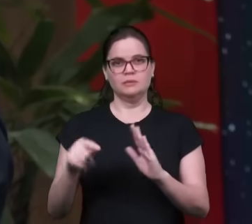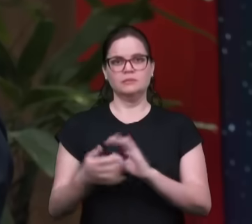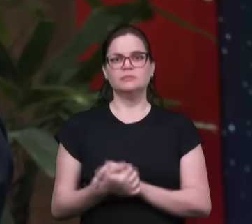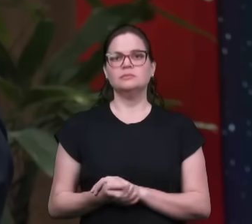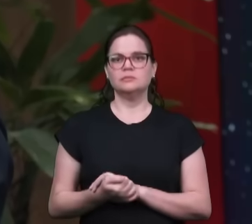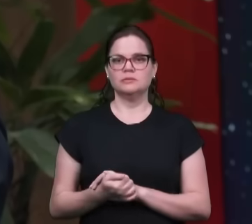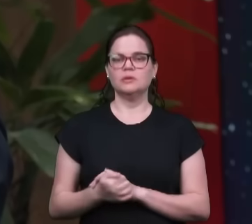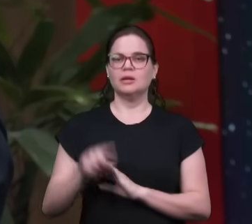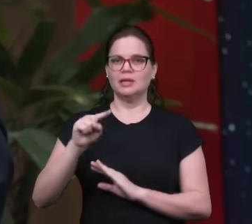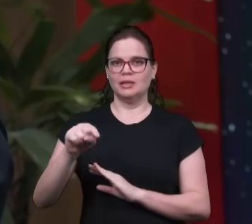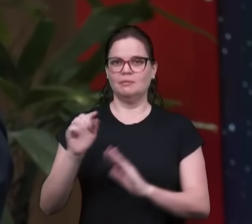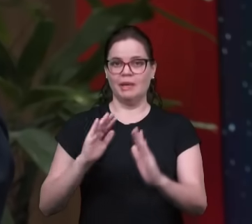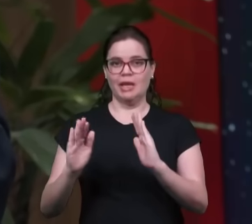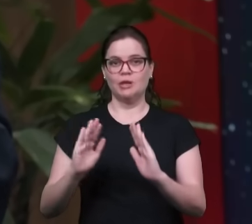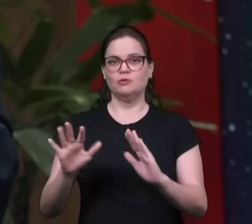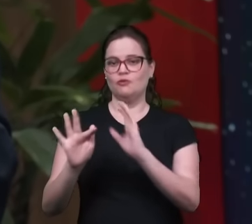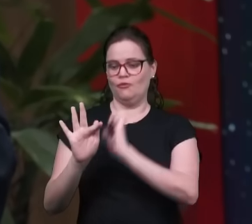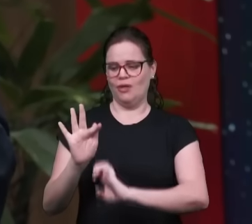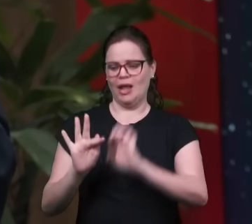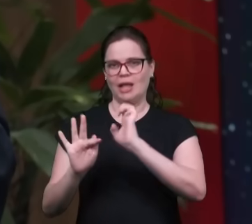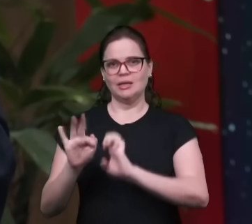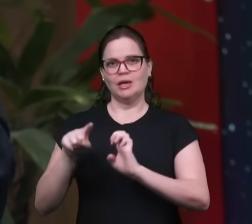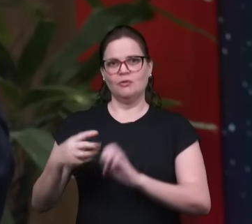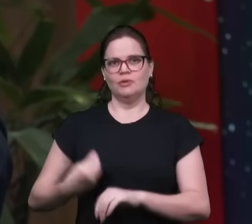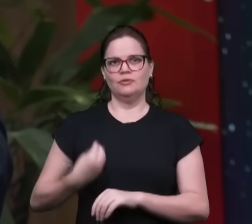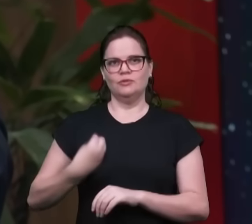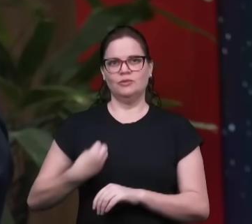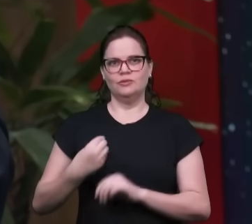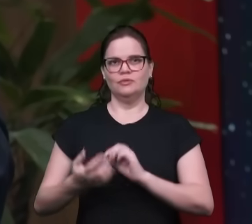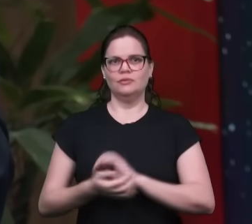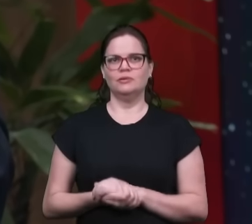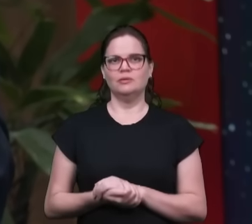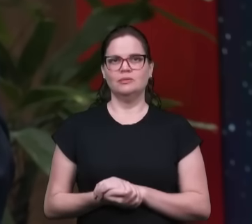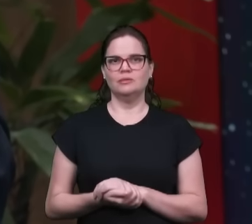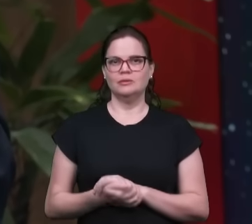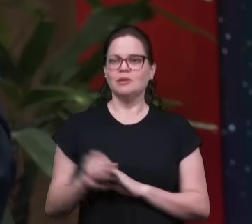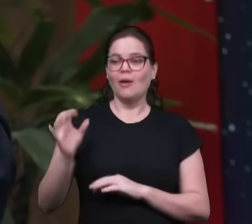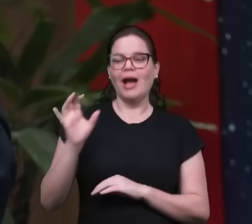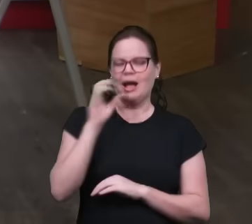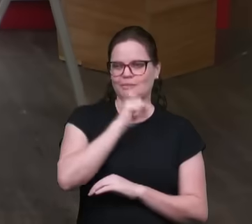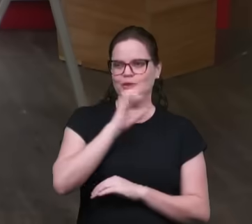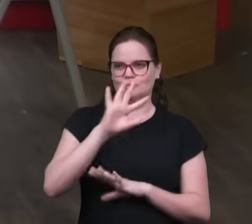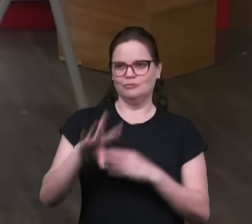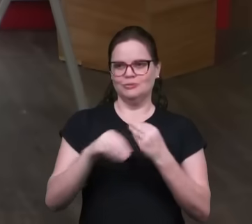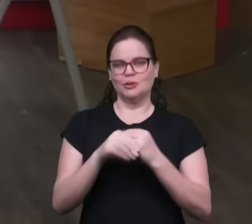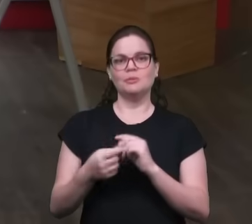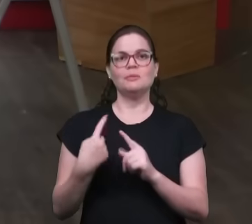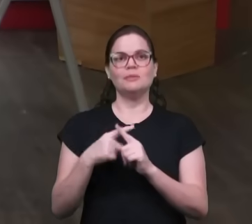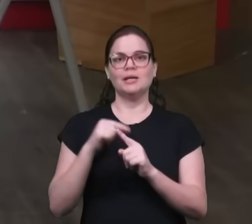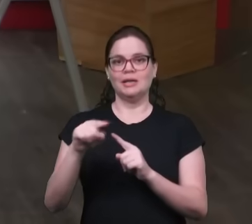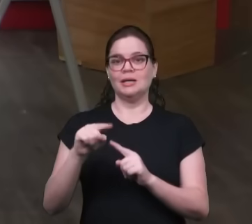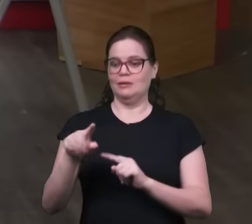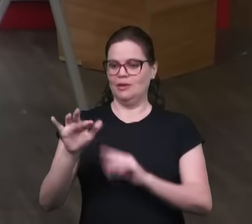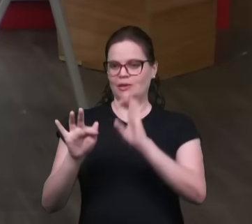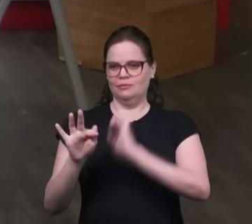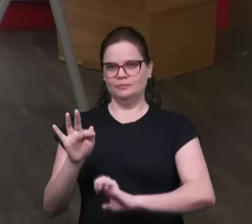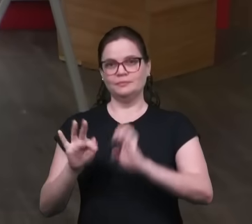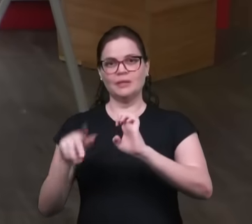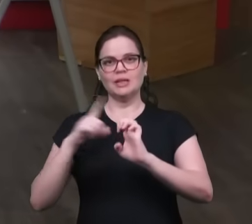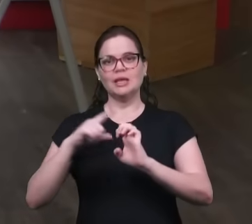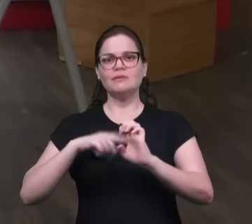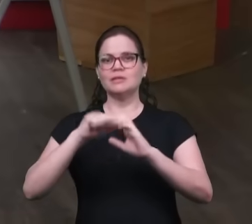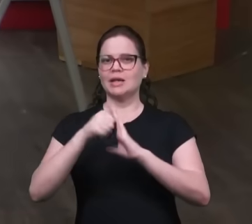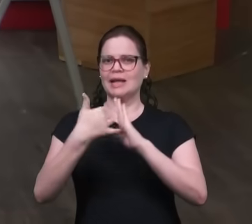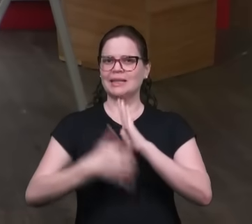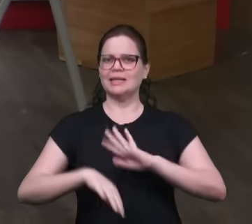viveu na Filadélfia, né? Estou dando uma fugida aqui, Gilson, porque isso veio no meu coração. A igreja de Filadélfia que teve esse aspecto de evangelizada,